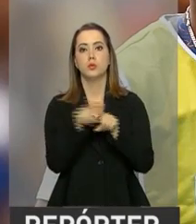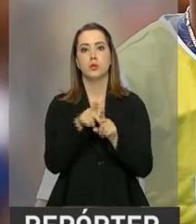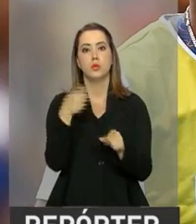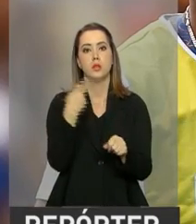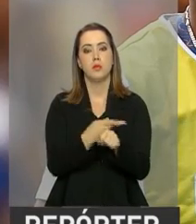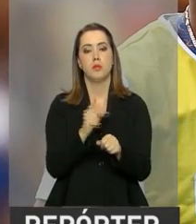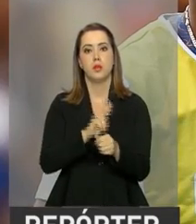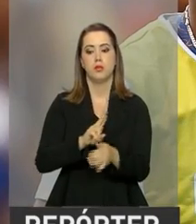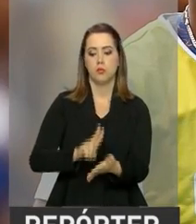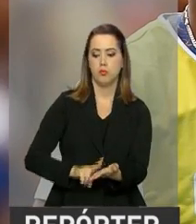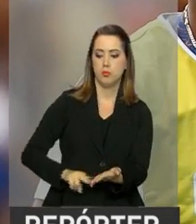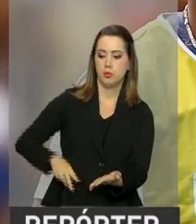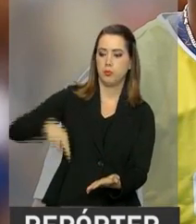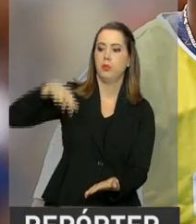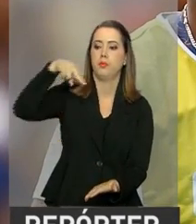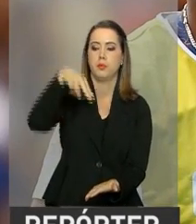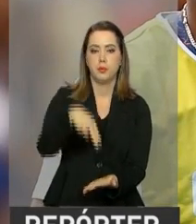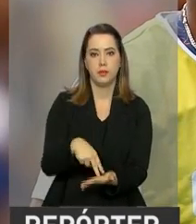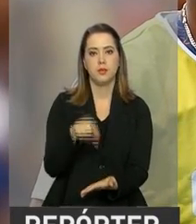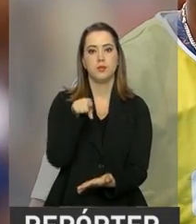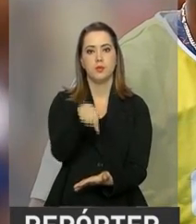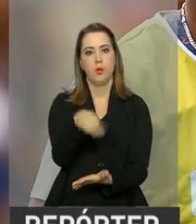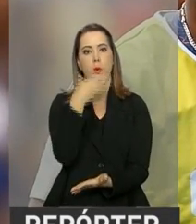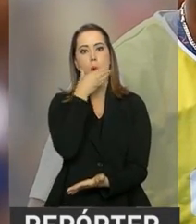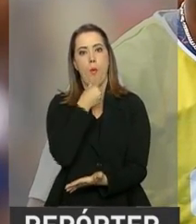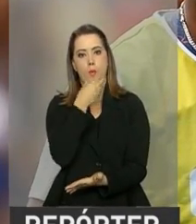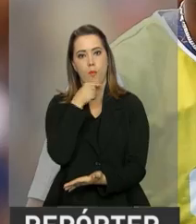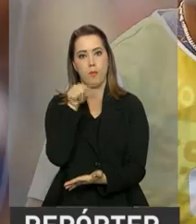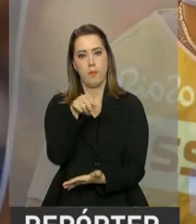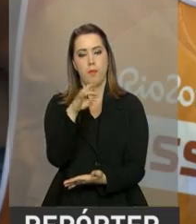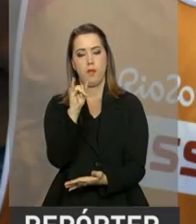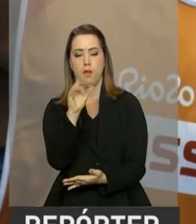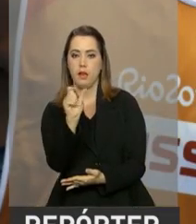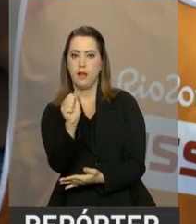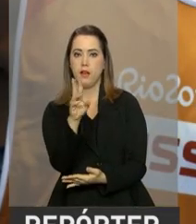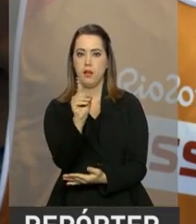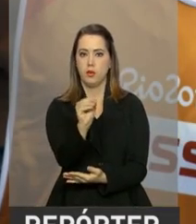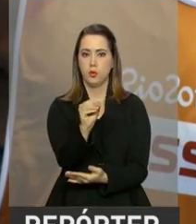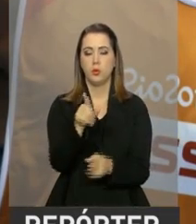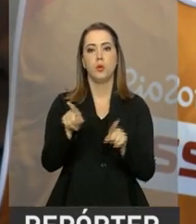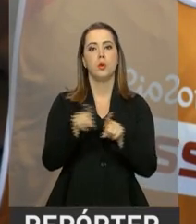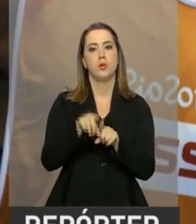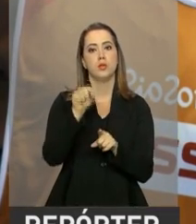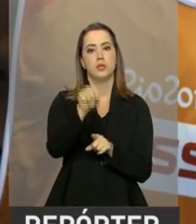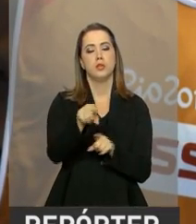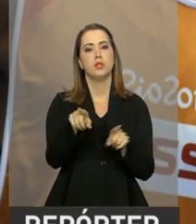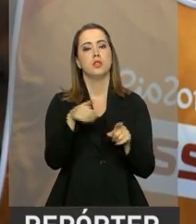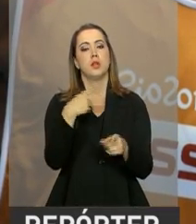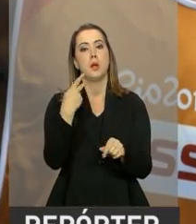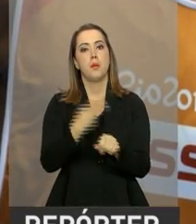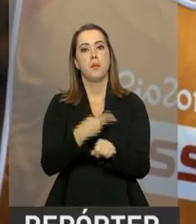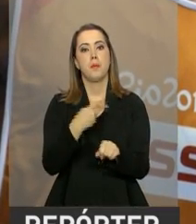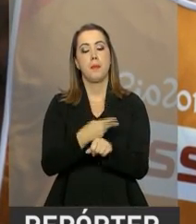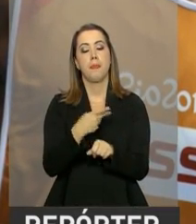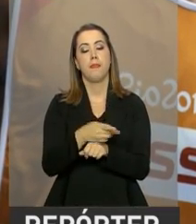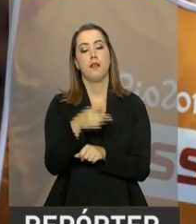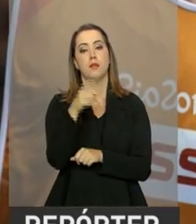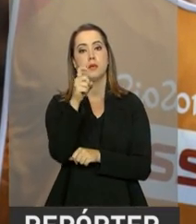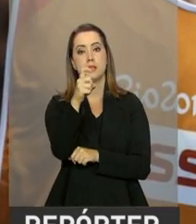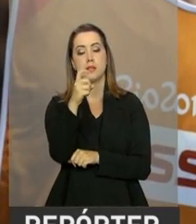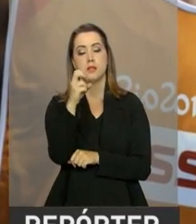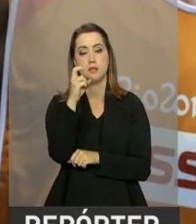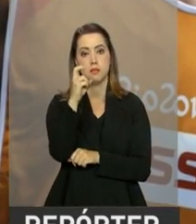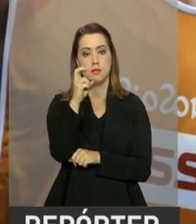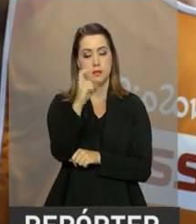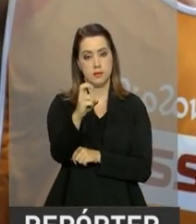salto em distância masculino, com o Ricardo Costa de Oliveira. Já Odair Santos ganhou a prata nos 5 mil metros.